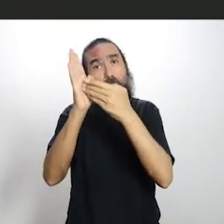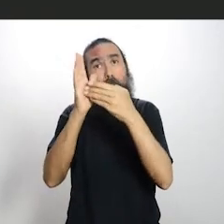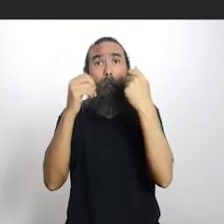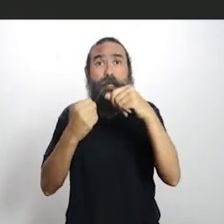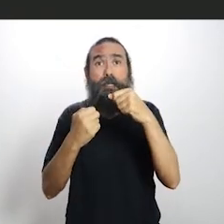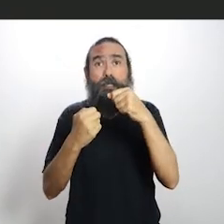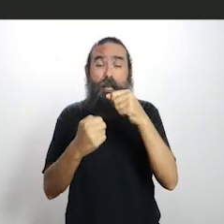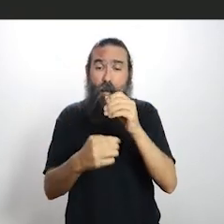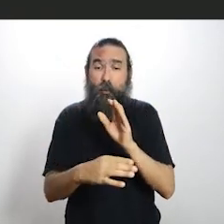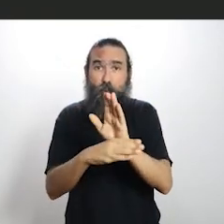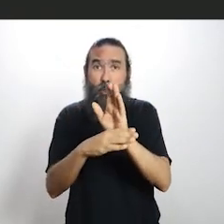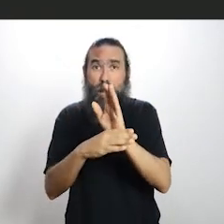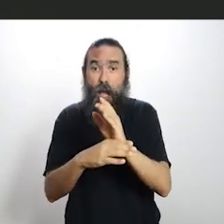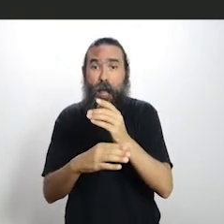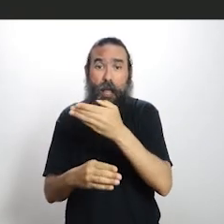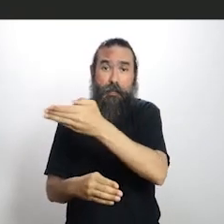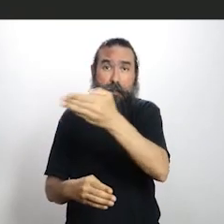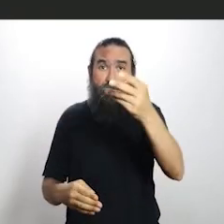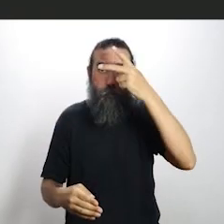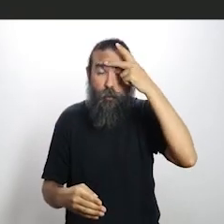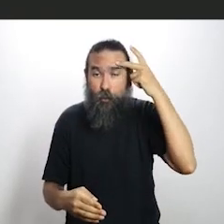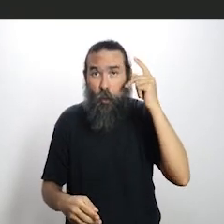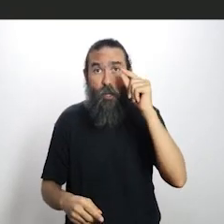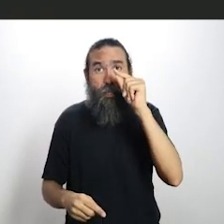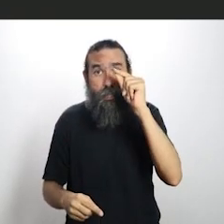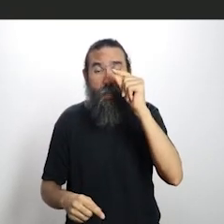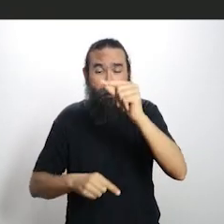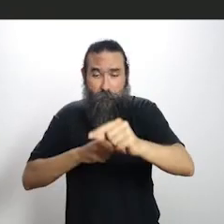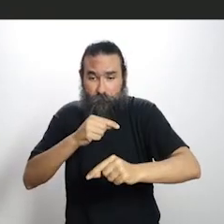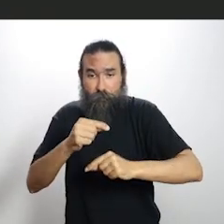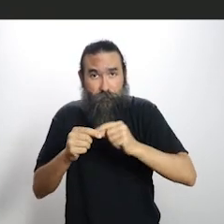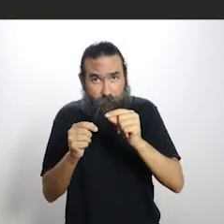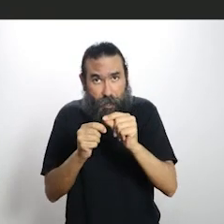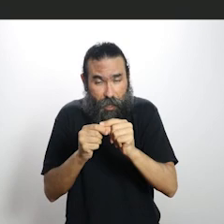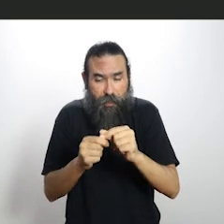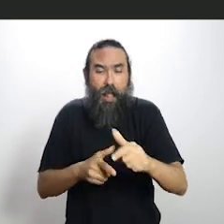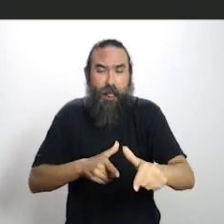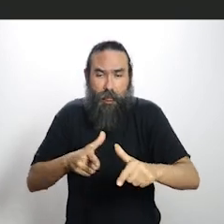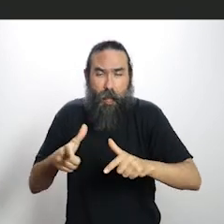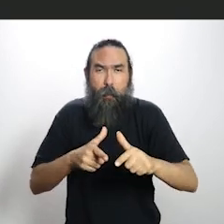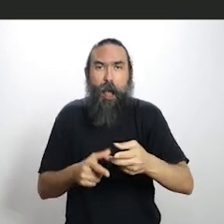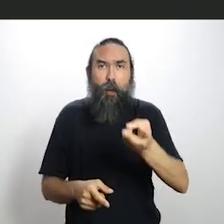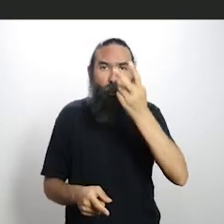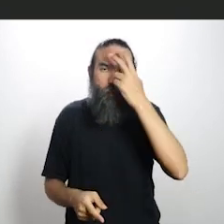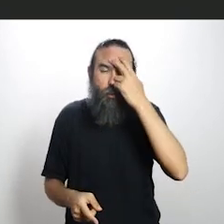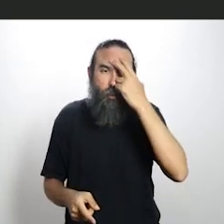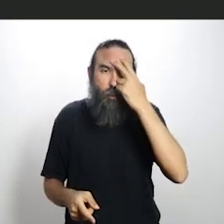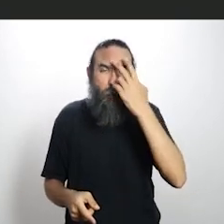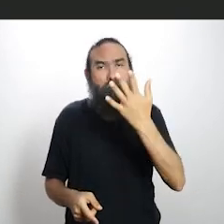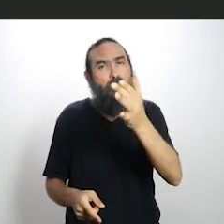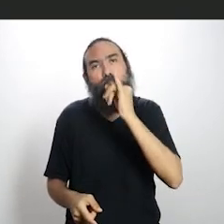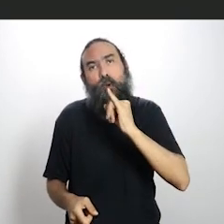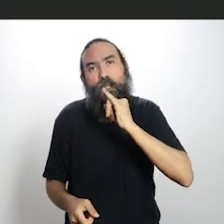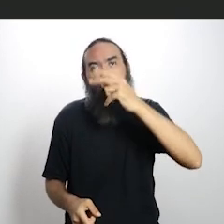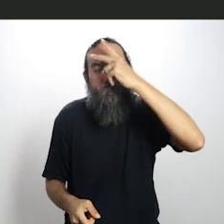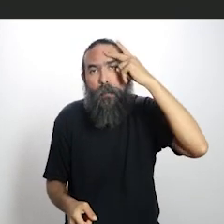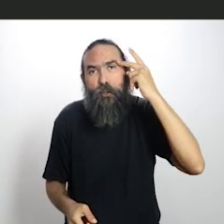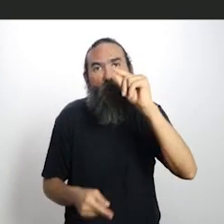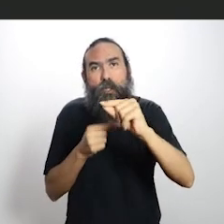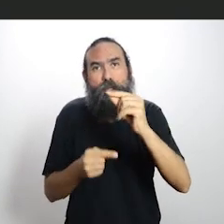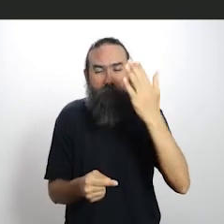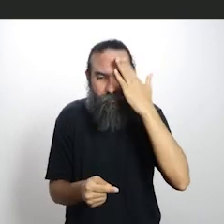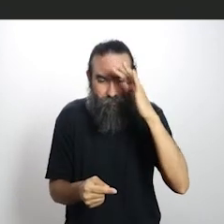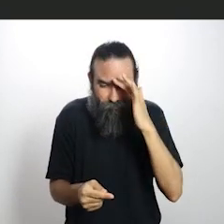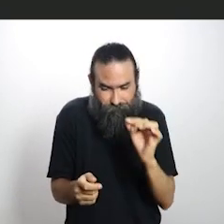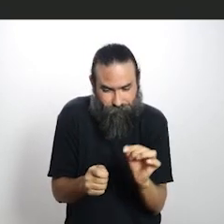a madeira né no sítio histórico de Olinda né é o cantador de coco é sabe